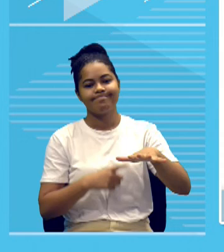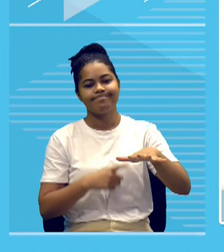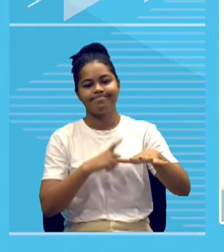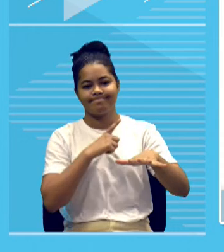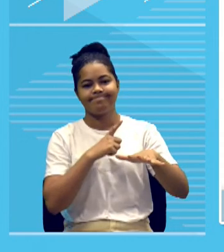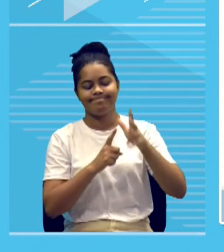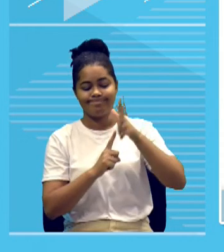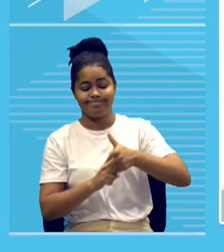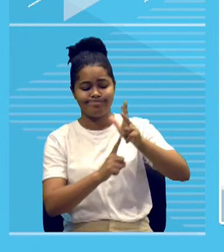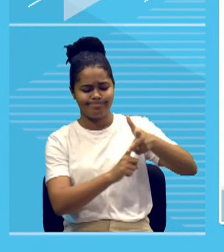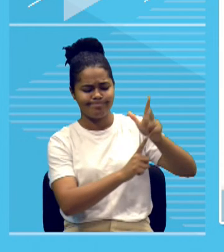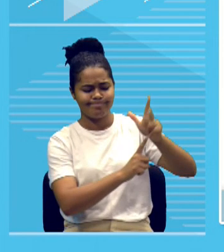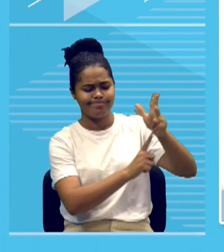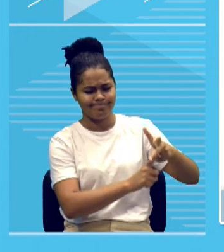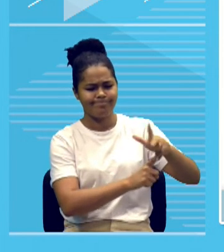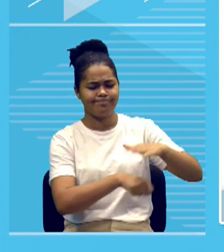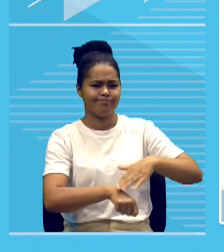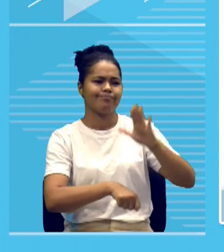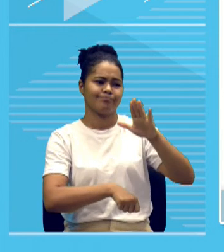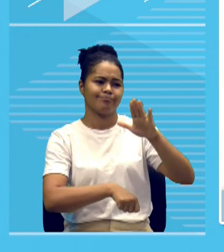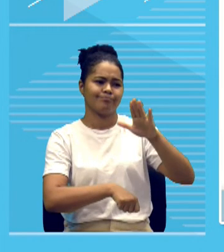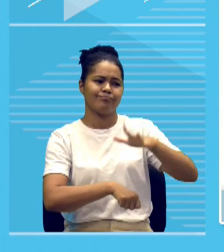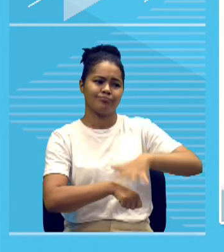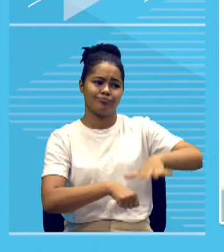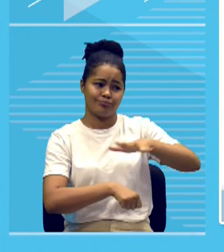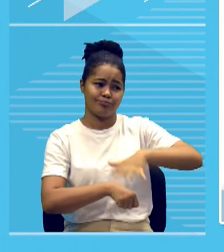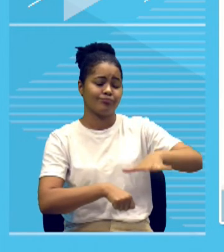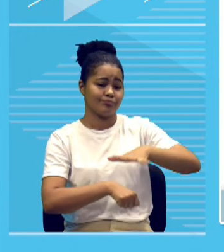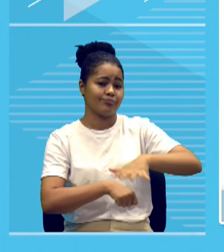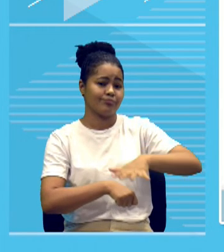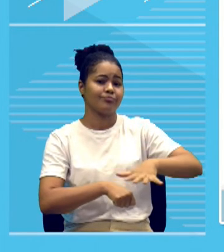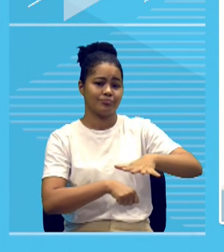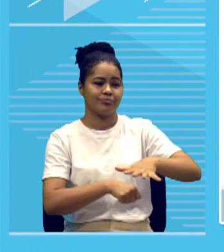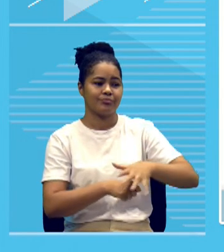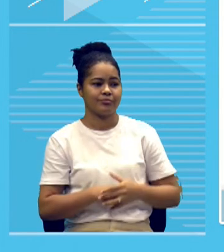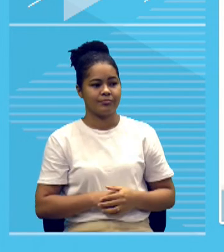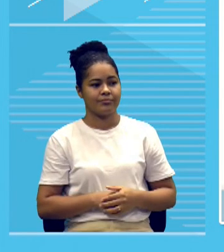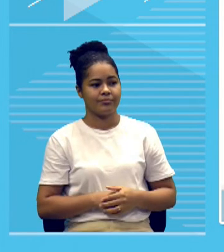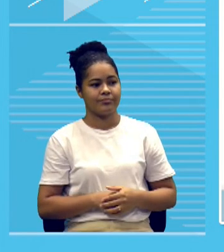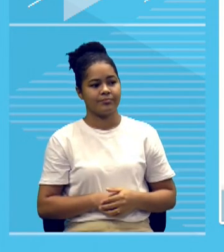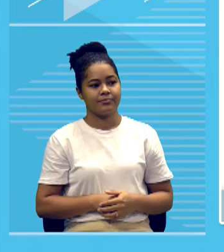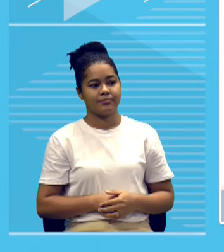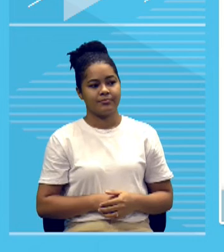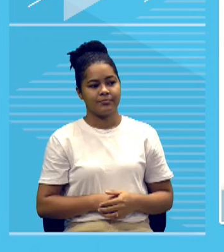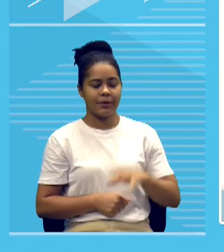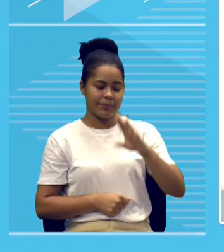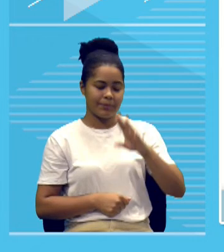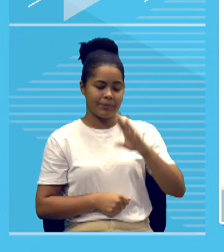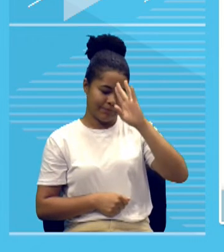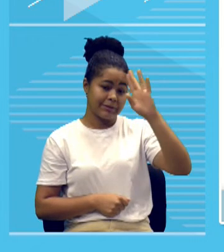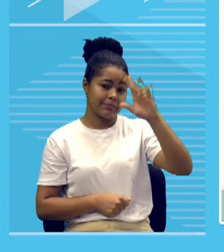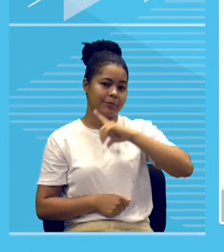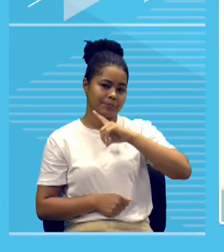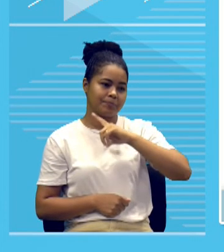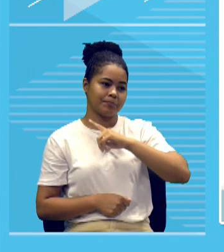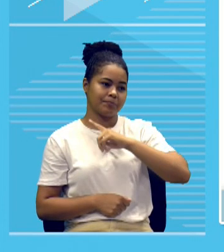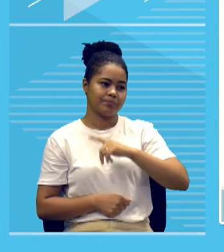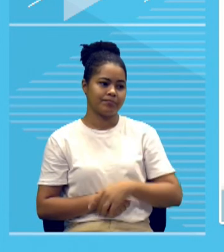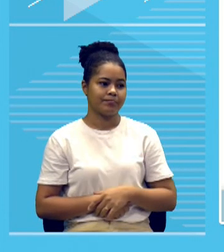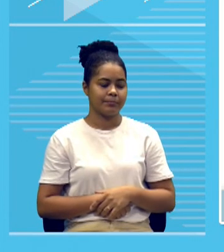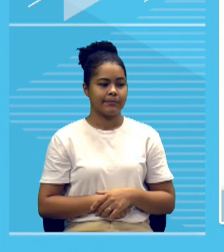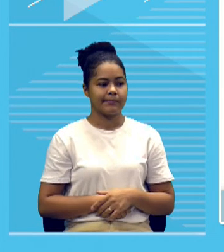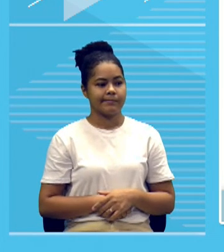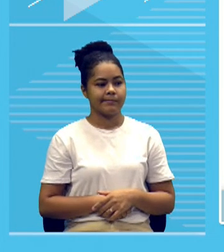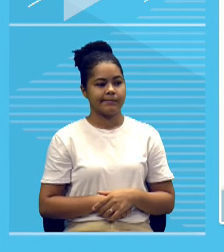o meu amigo e é o grande ventilador do Brasil região Nordeste aí